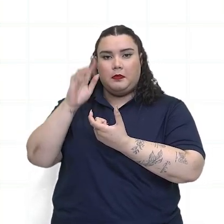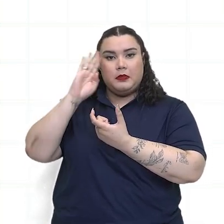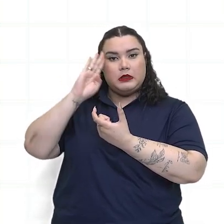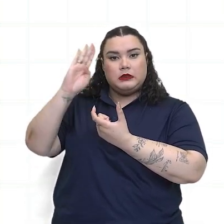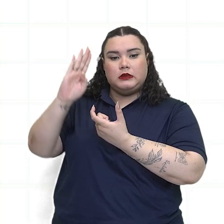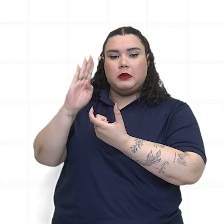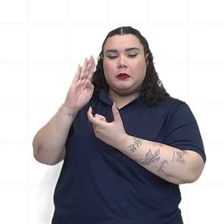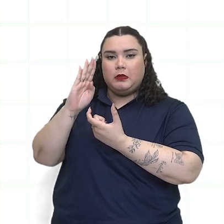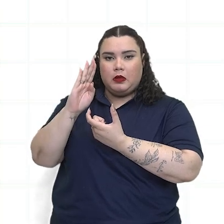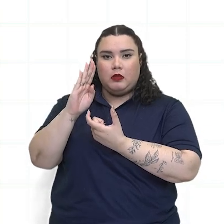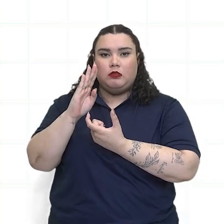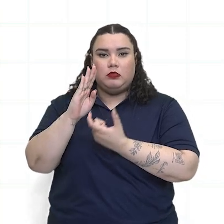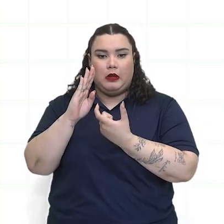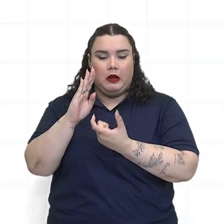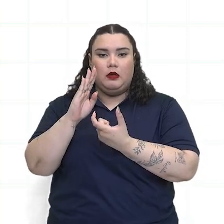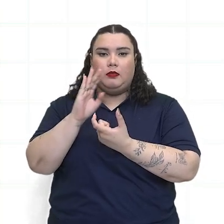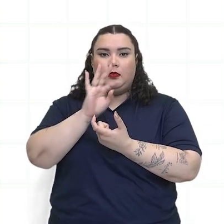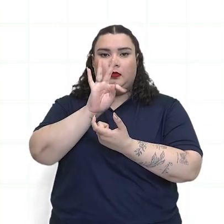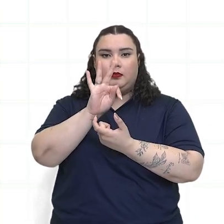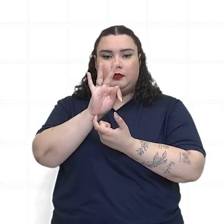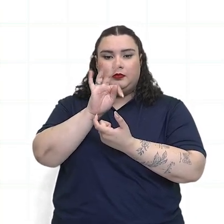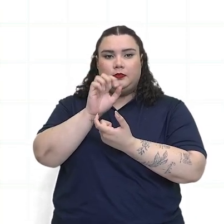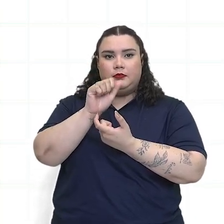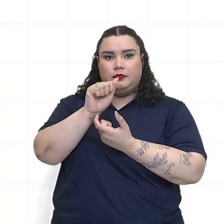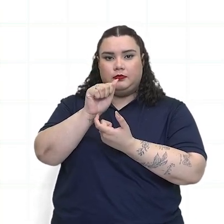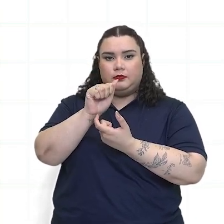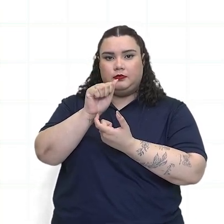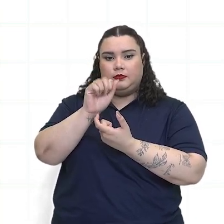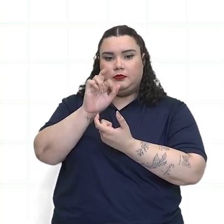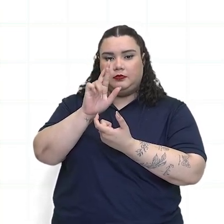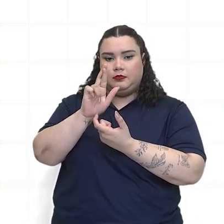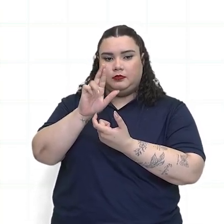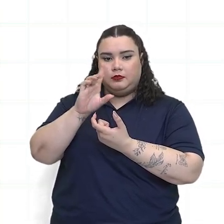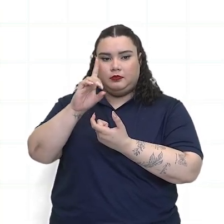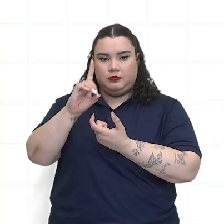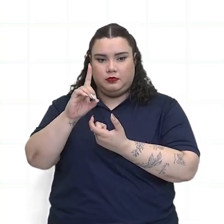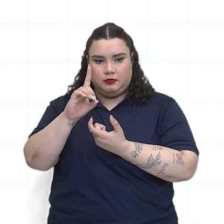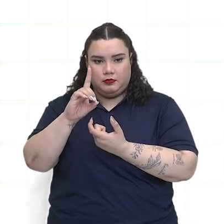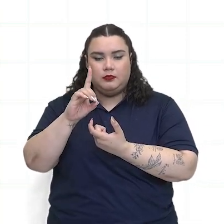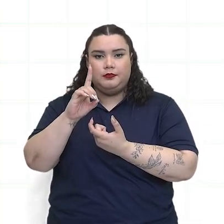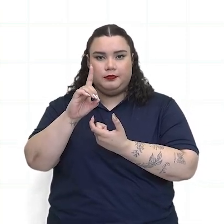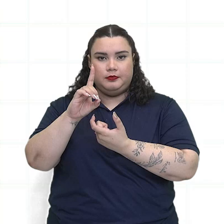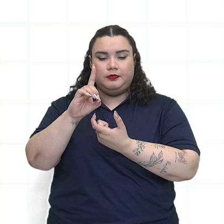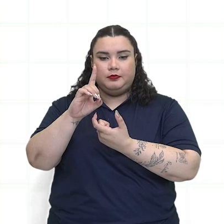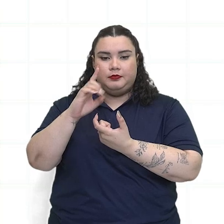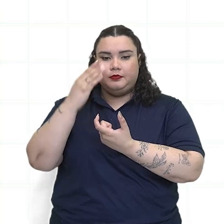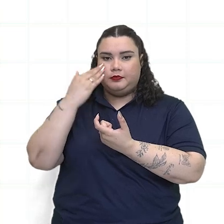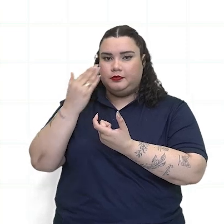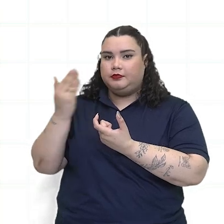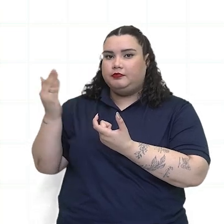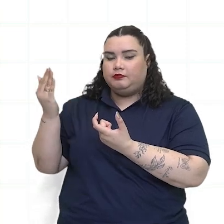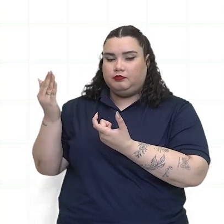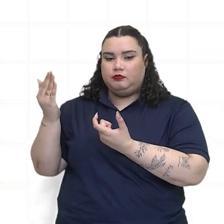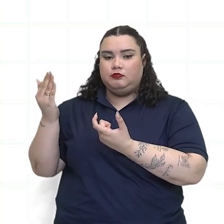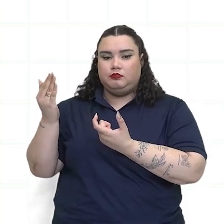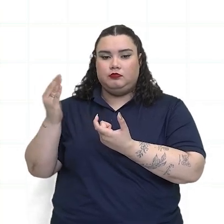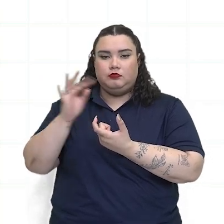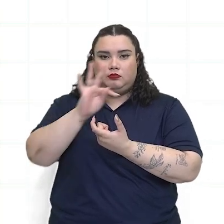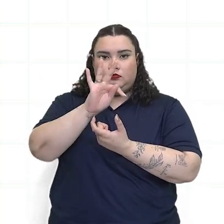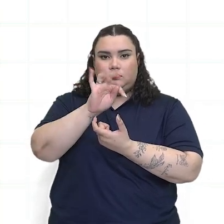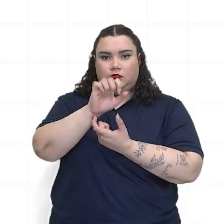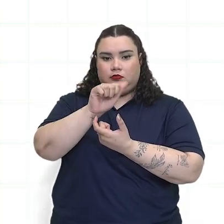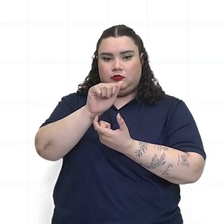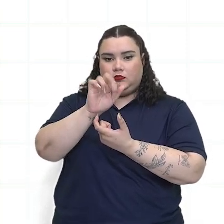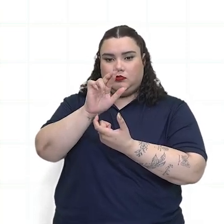tenho o radical da palavra. Eu tenho o radical aqui, certo? Está aqui o